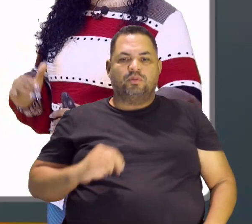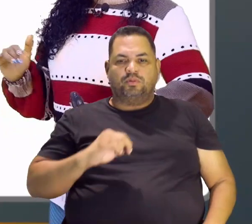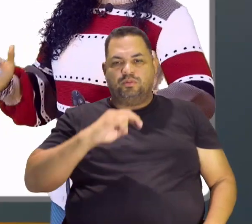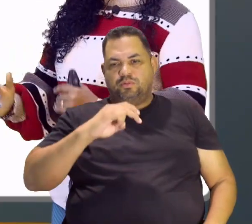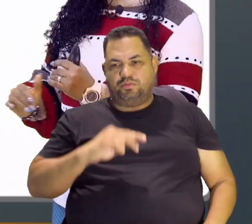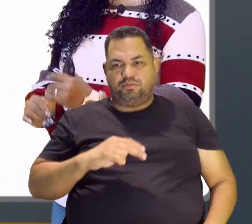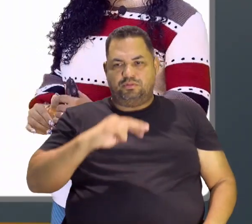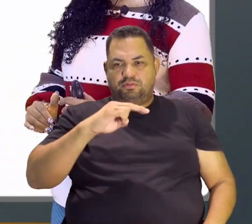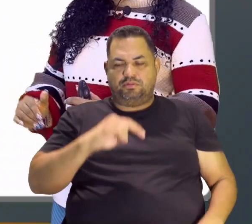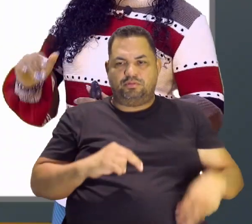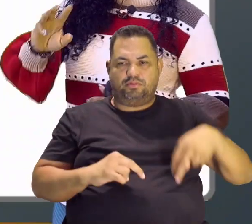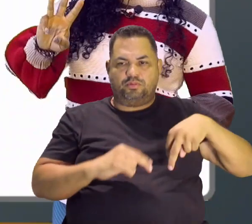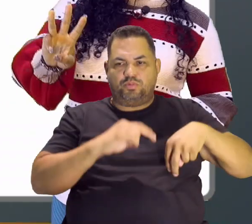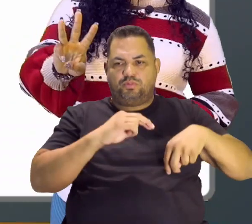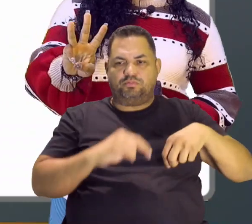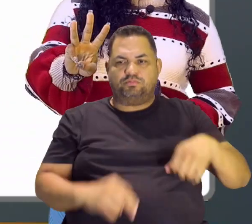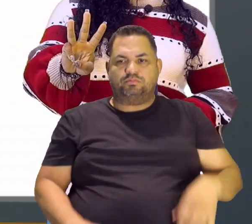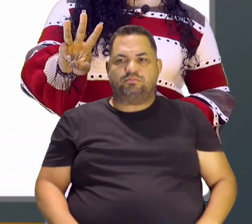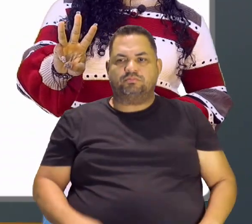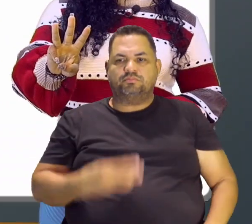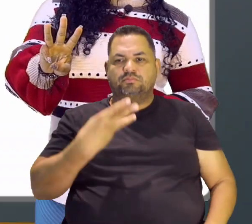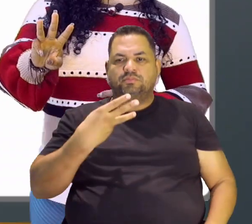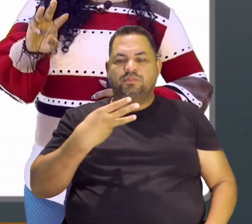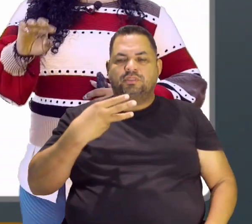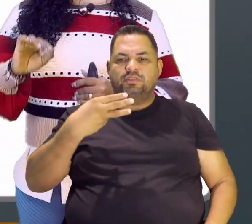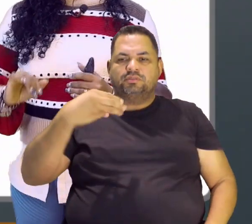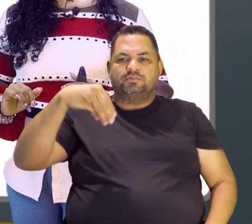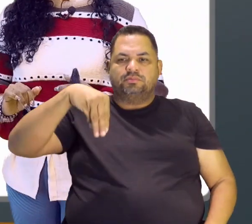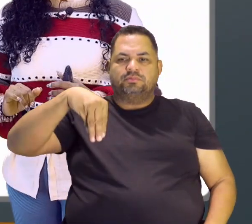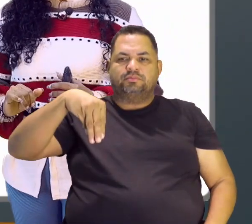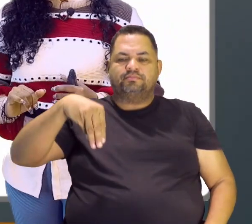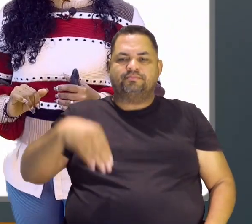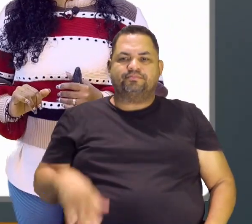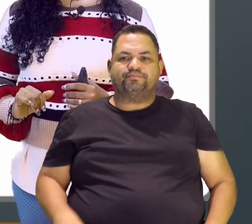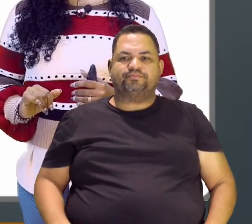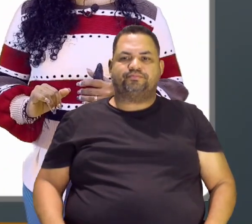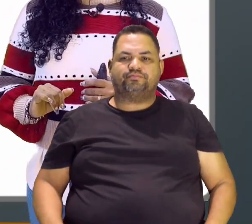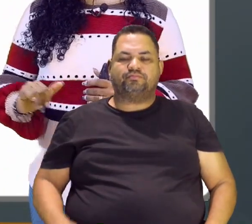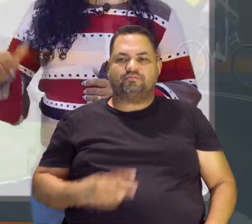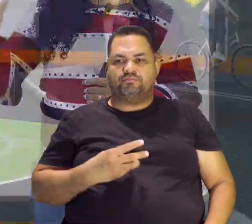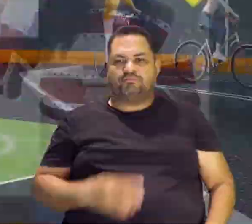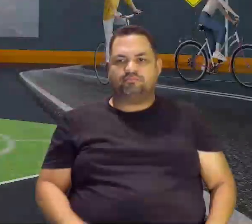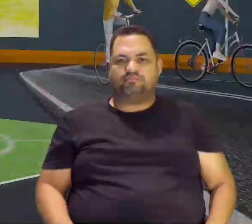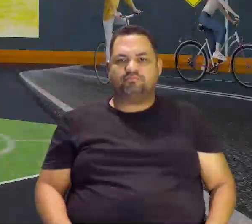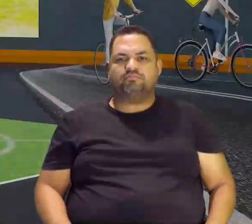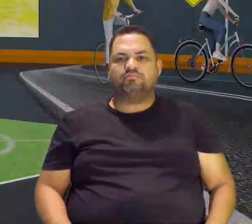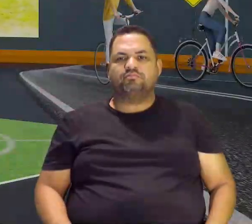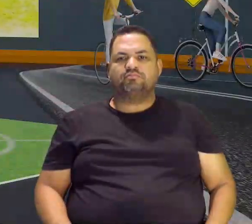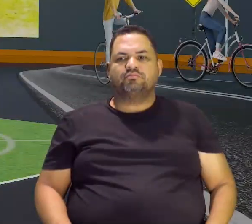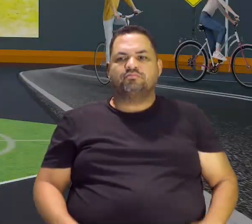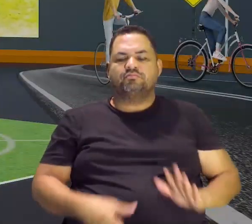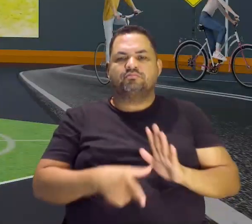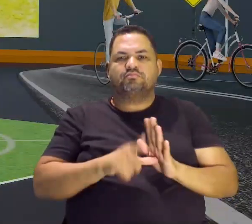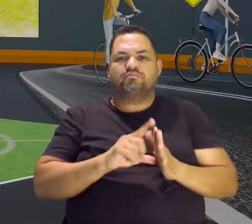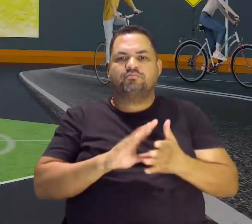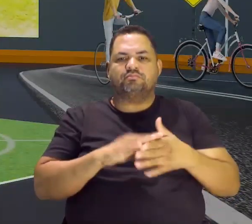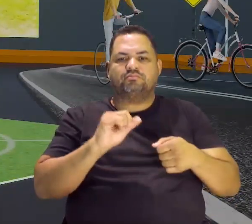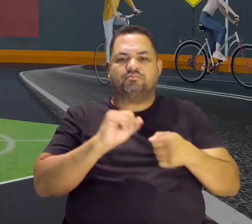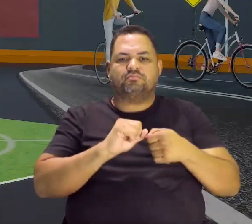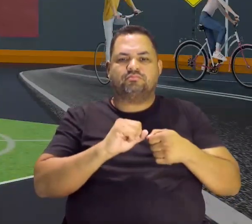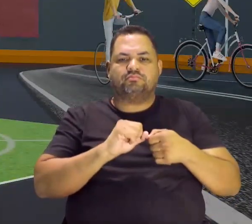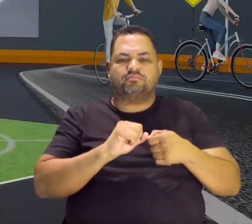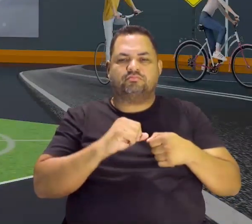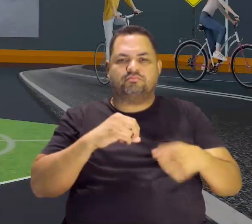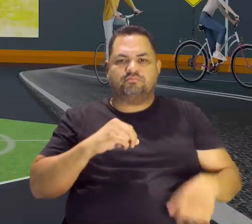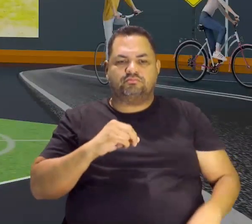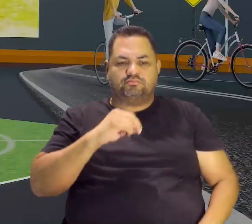descer. Quanto tempo, prof? 3 minutos, tá? 3 minutos subiu e desceu. Você, antes disso tudo, de realizar esse movimento de